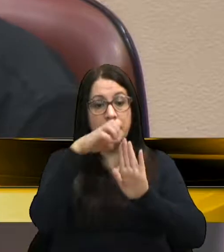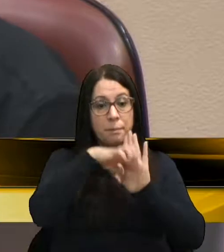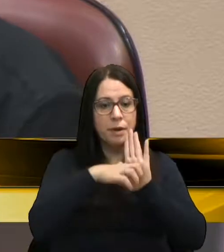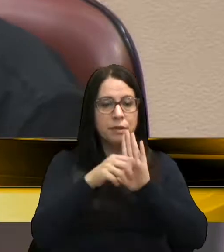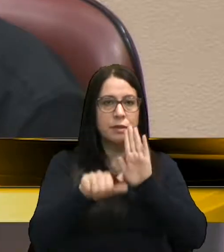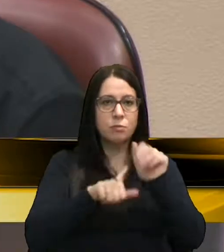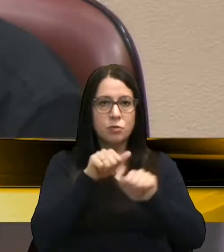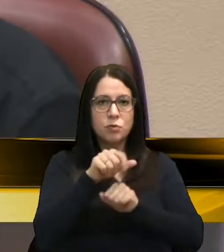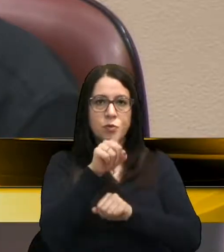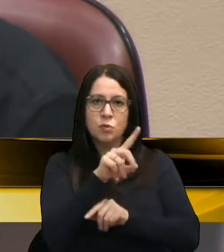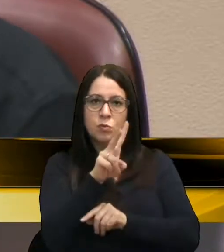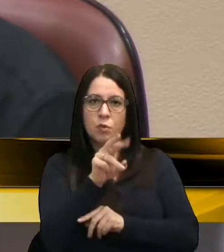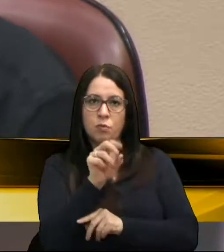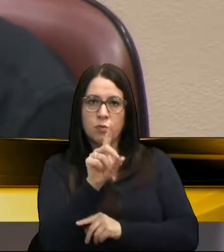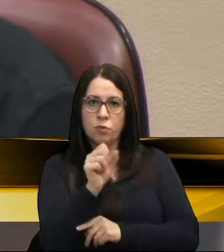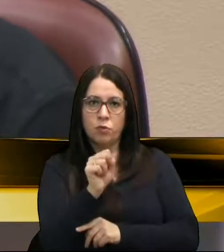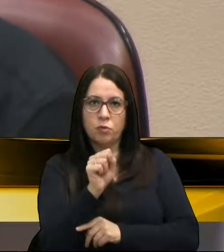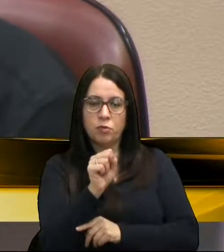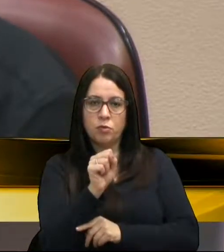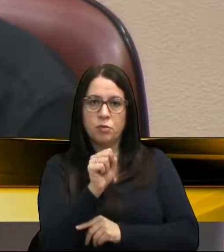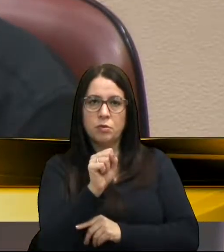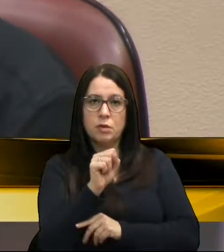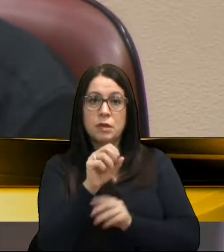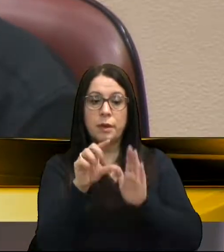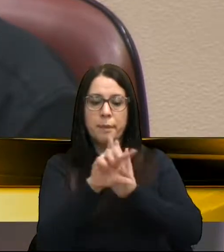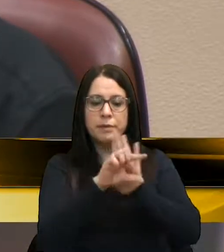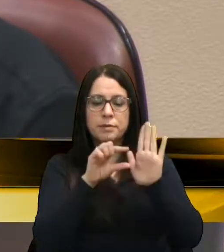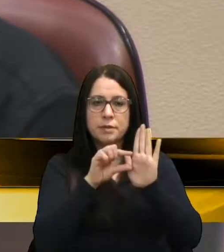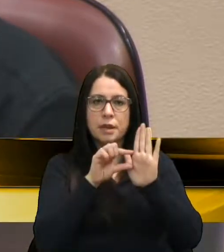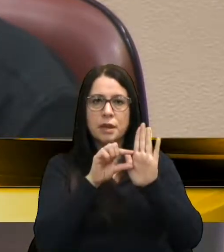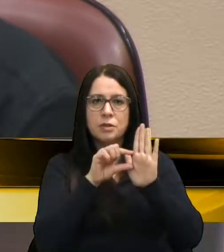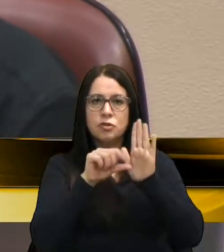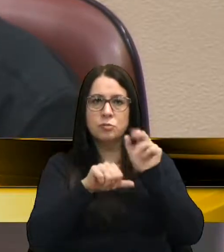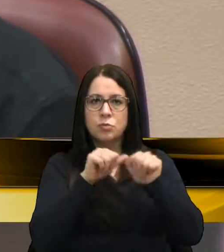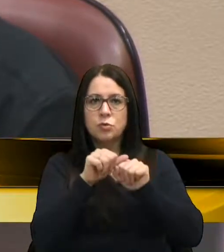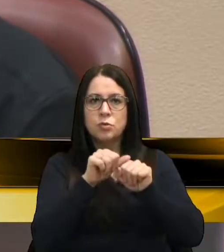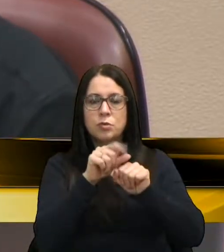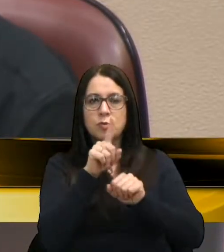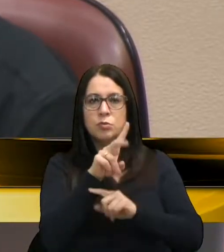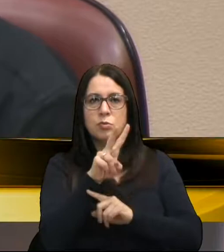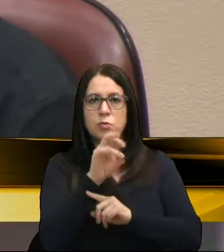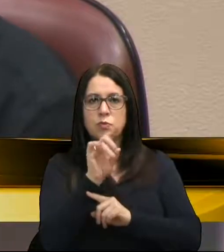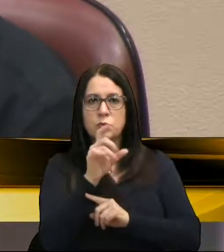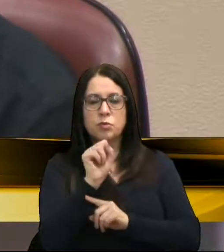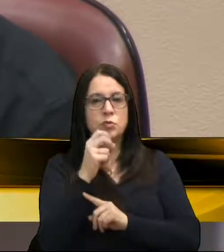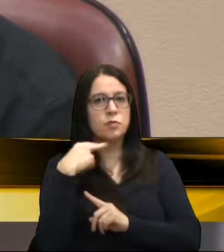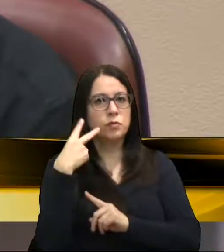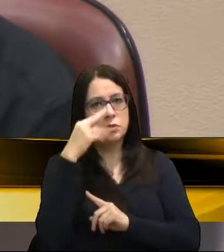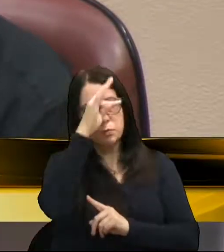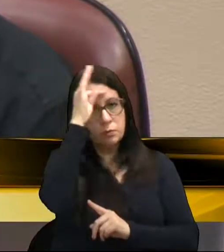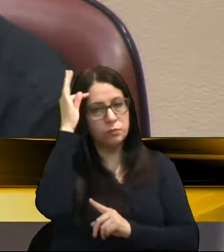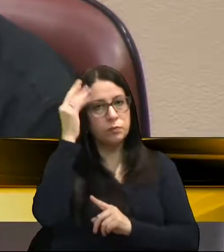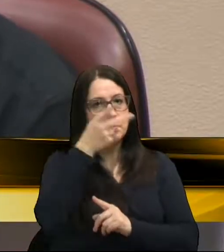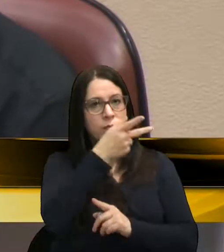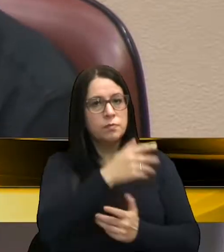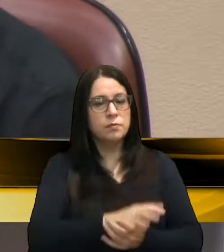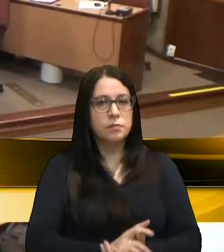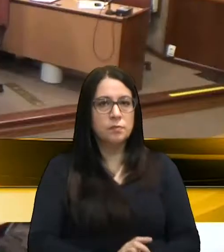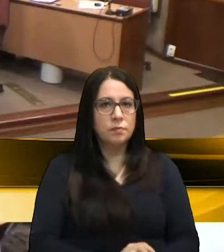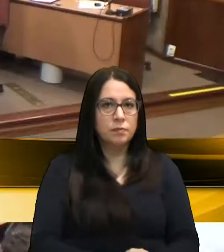modificativa 1/2018 e mensagem retificativa 1/2018. O relator é o vereador Gustavo Toigo. Com a palavra, o